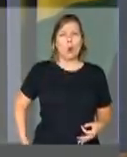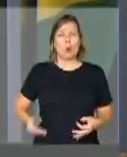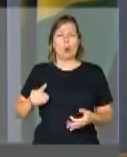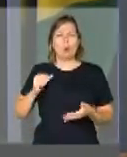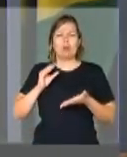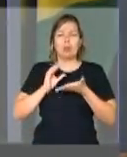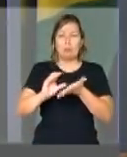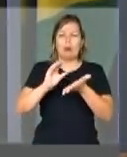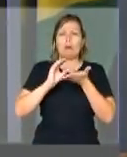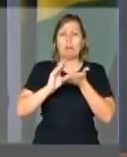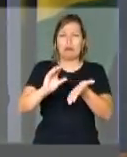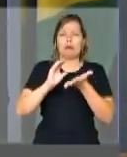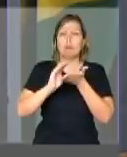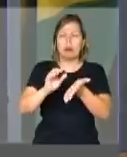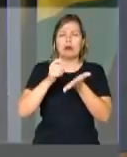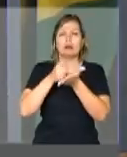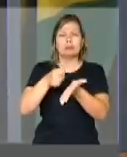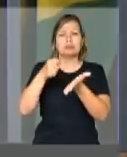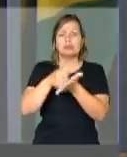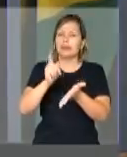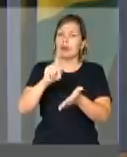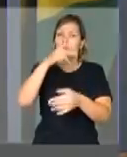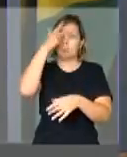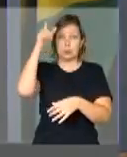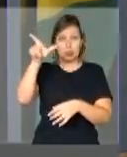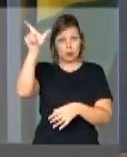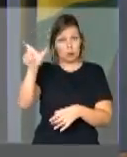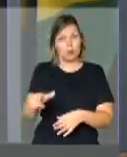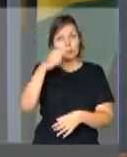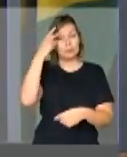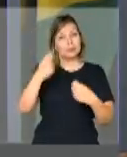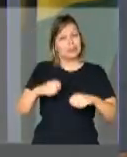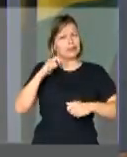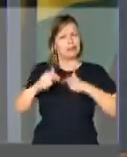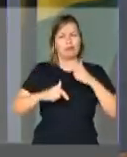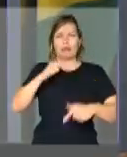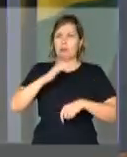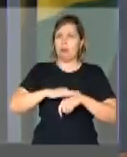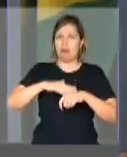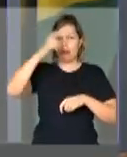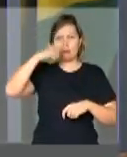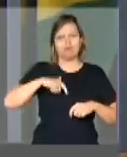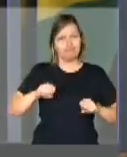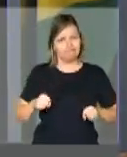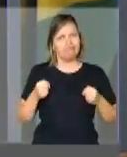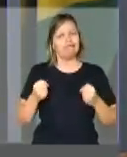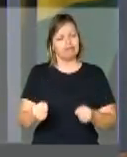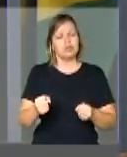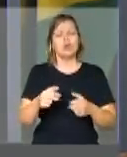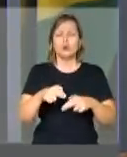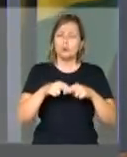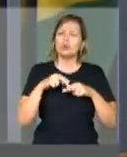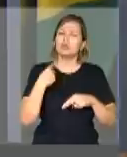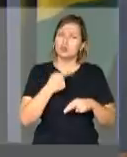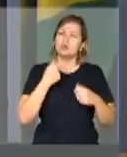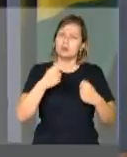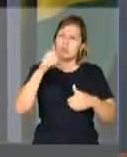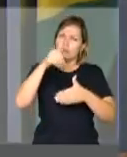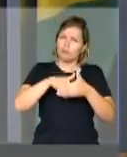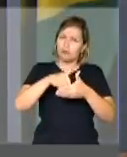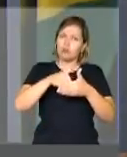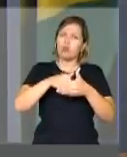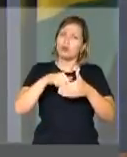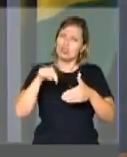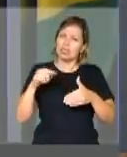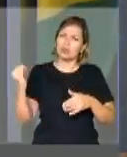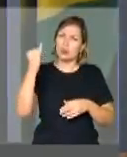conta própria e, com isso, garantir a sua dignidade. Então, vamos parar de demagogia, vamos parar de populismo e vamos votar aquilo que é importante para a